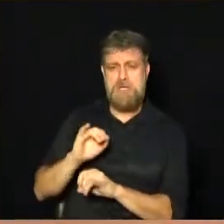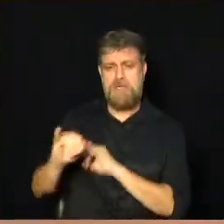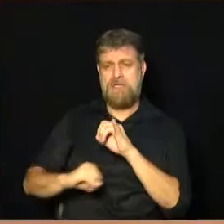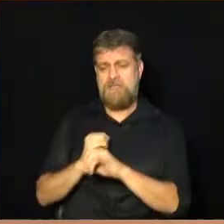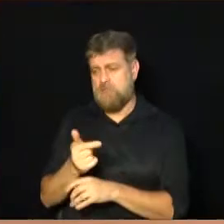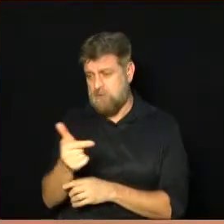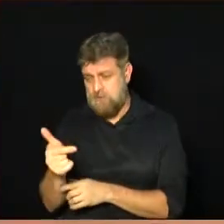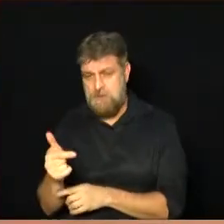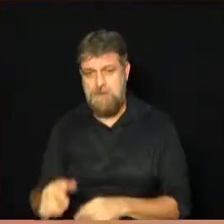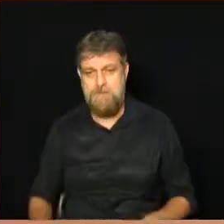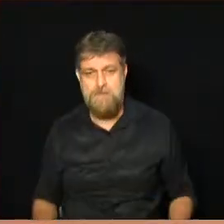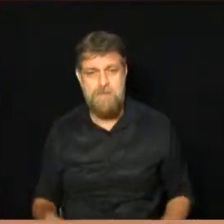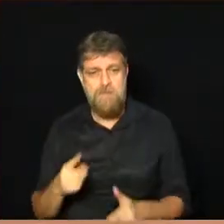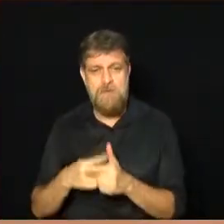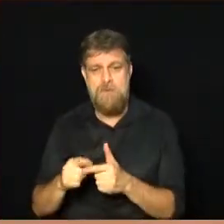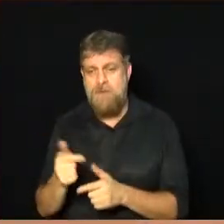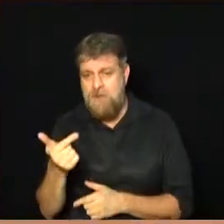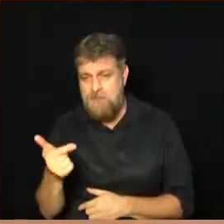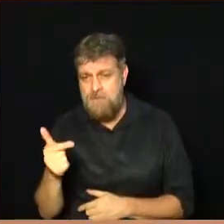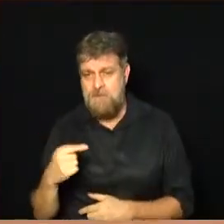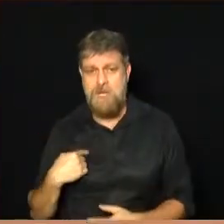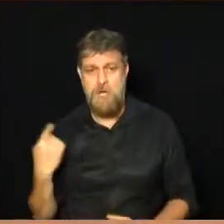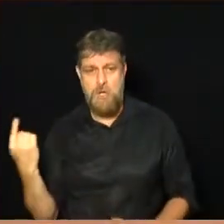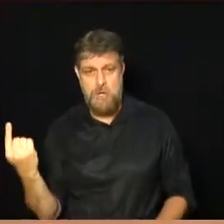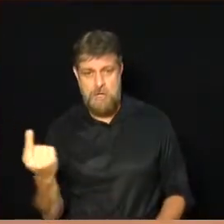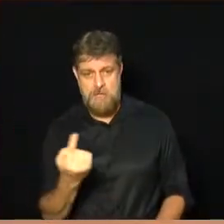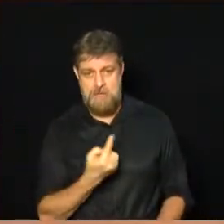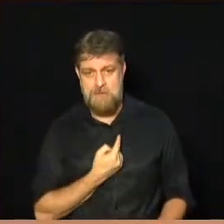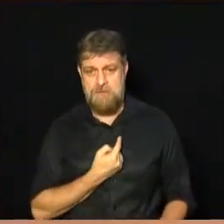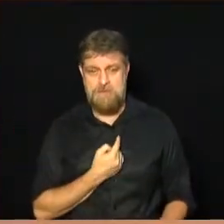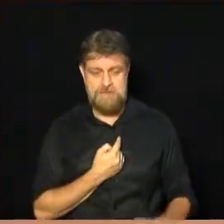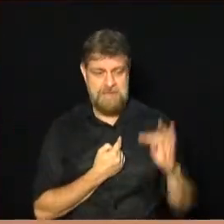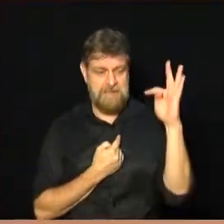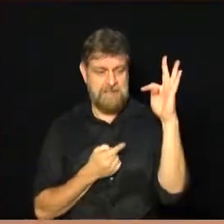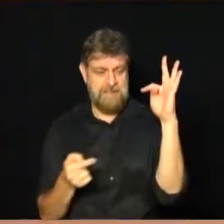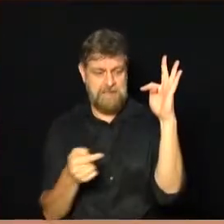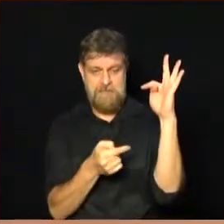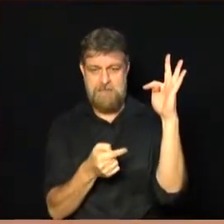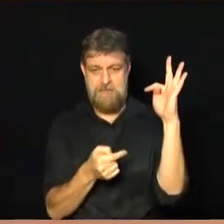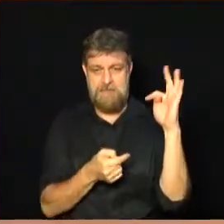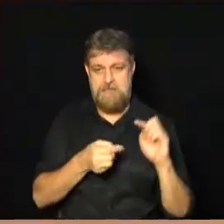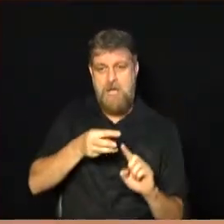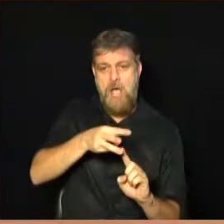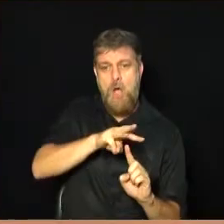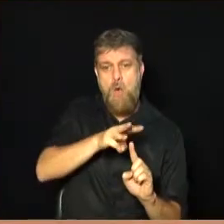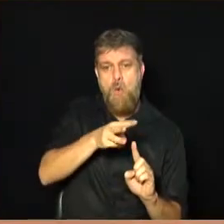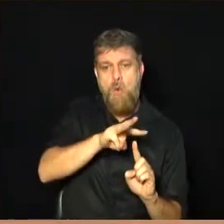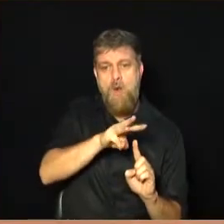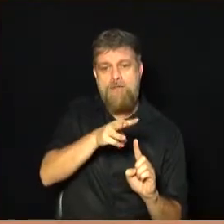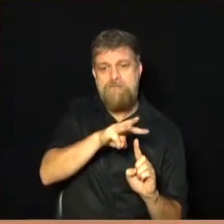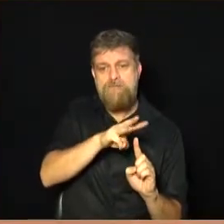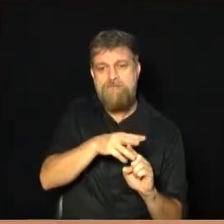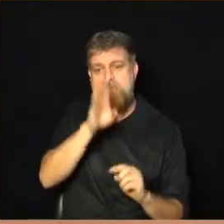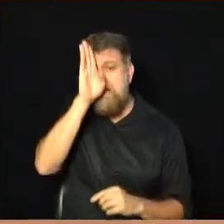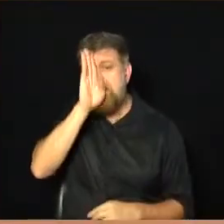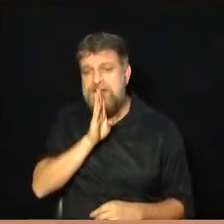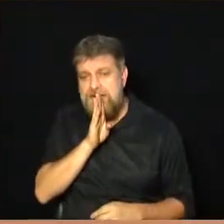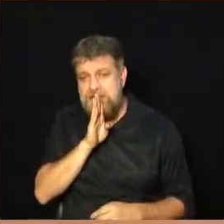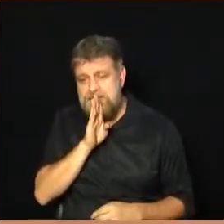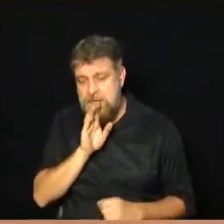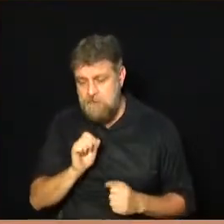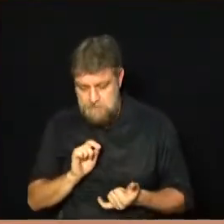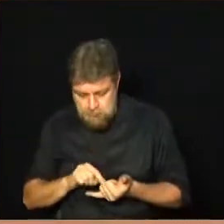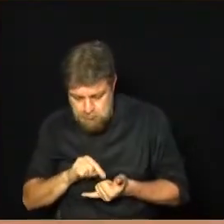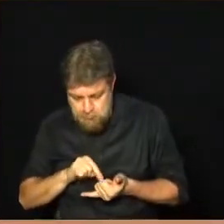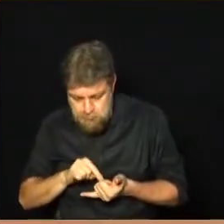tudo, não tem problema, porque nos nossas estações e terminais tem a rede de Wi-Fi que é gratuita, então ele pode acessar na própria